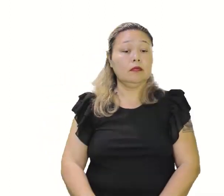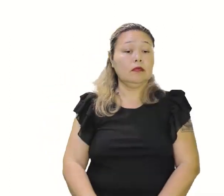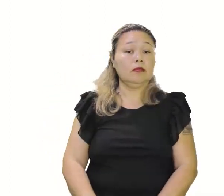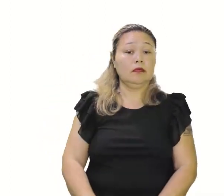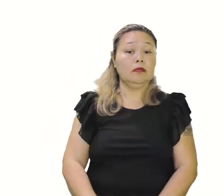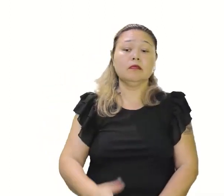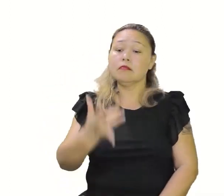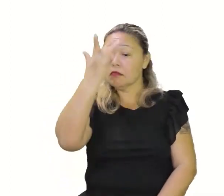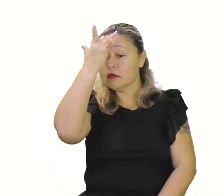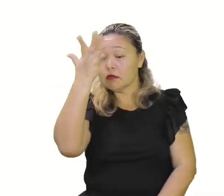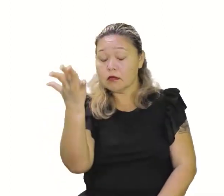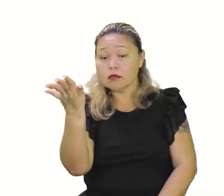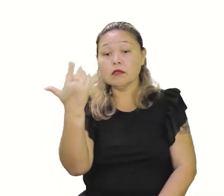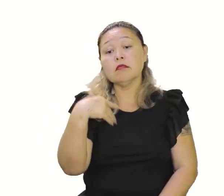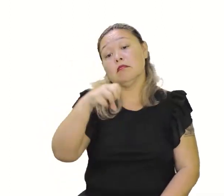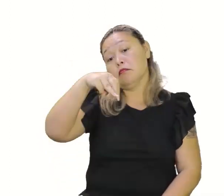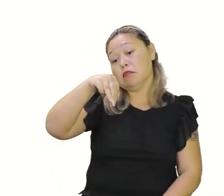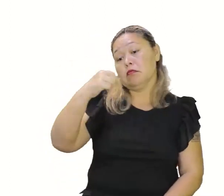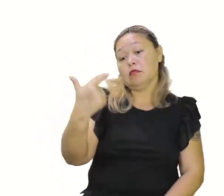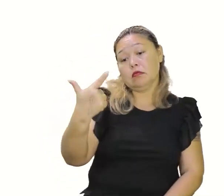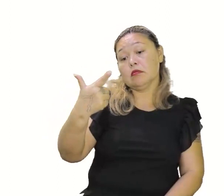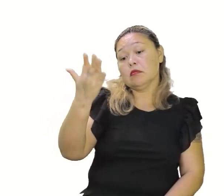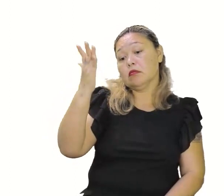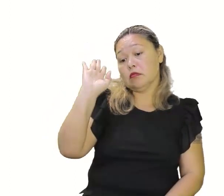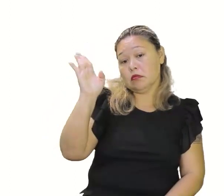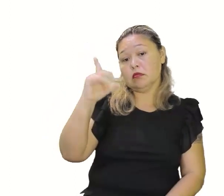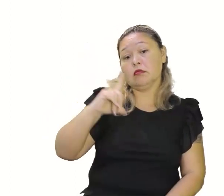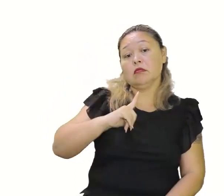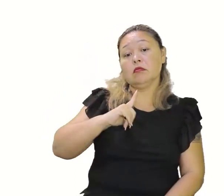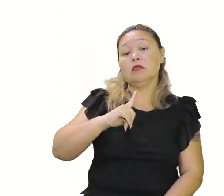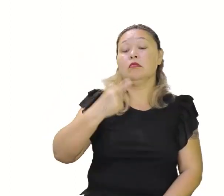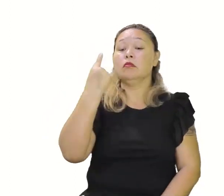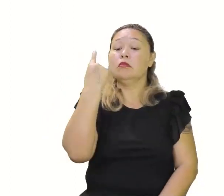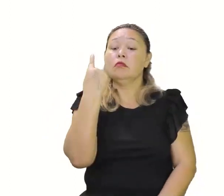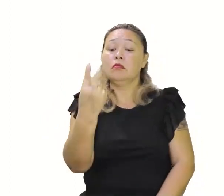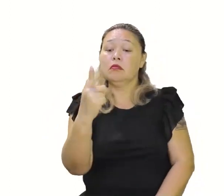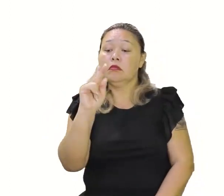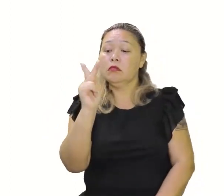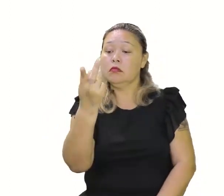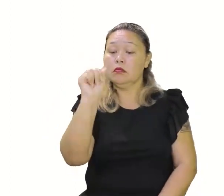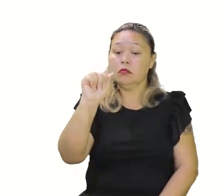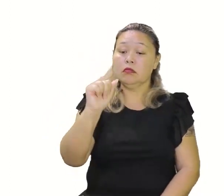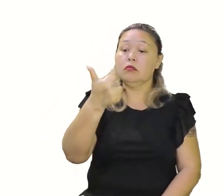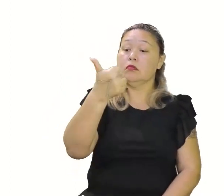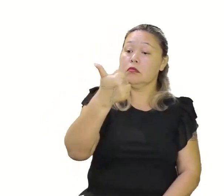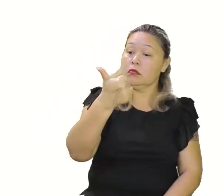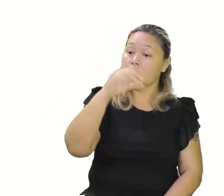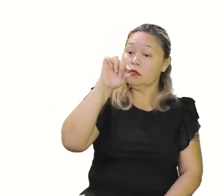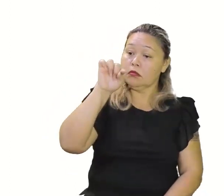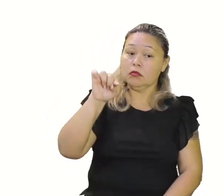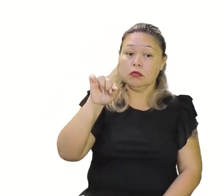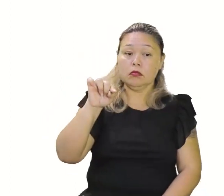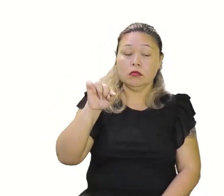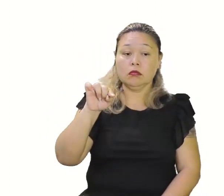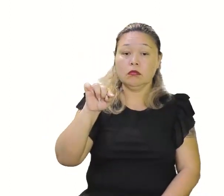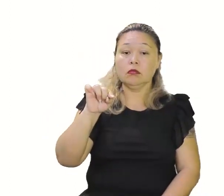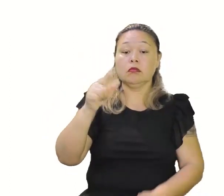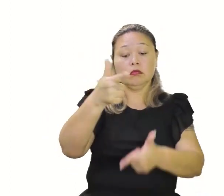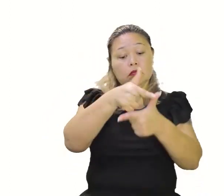fácil, né? Já tá em metros quadrados. Eu sei que hectare é 10.000 metros quadrados. Isso. Então é só dividir